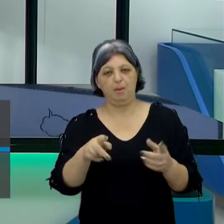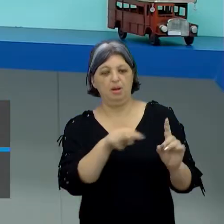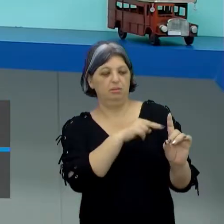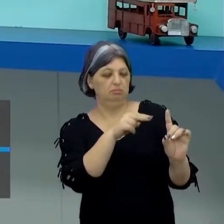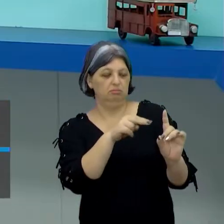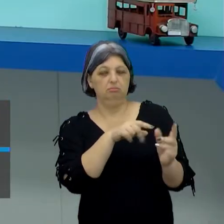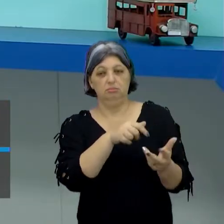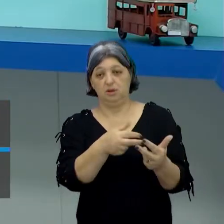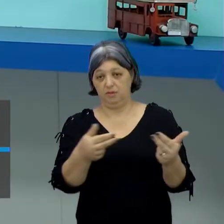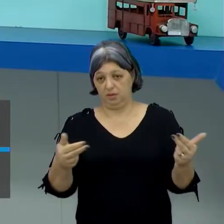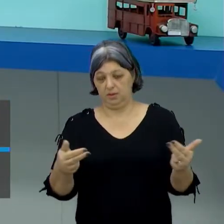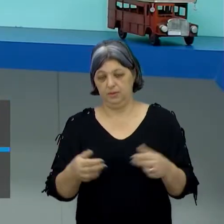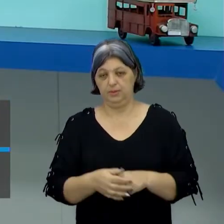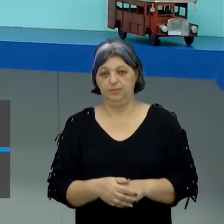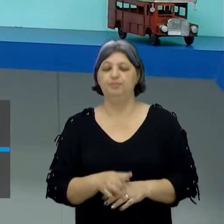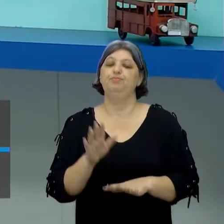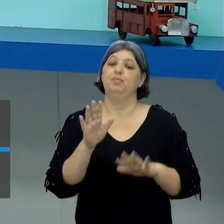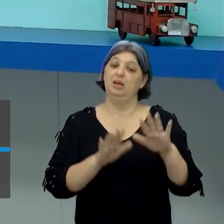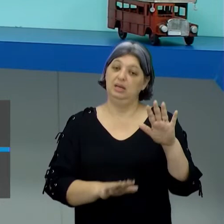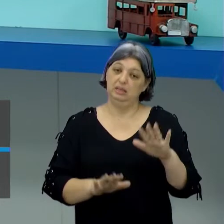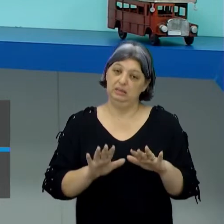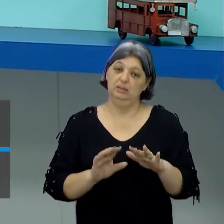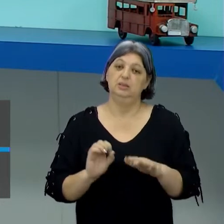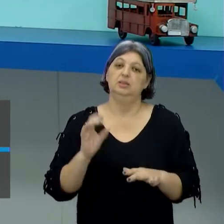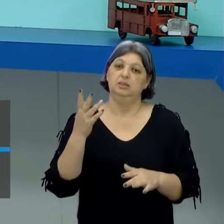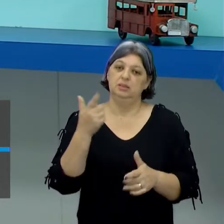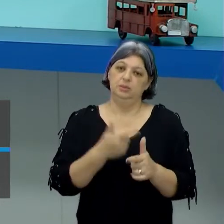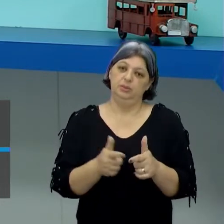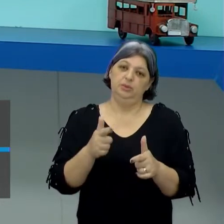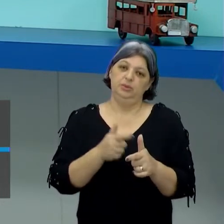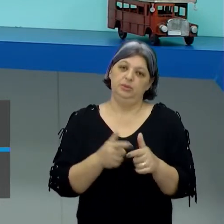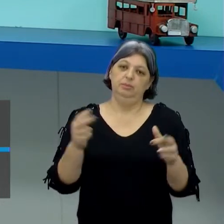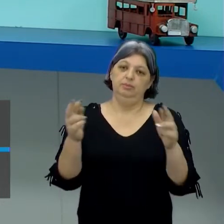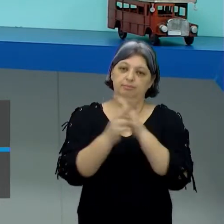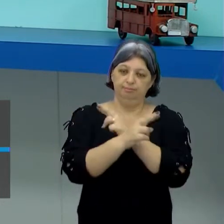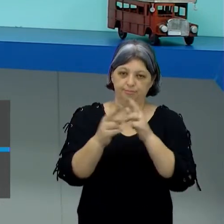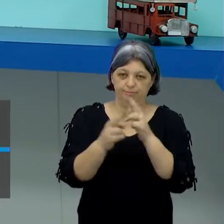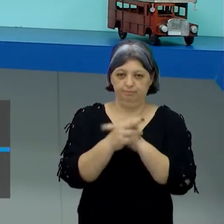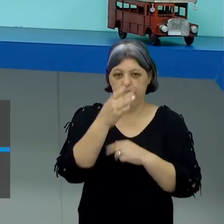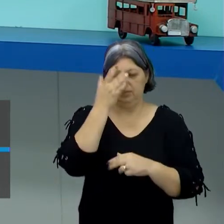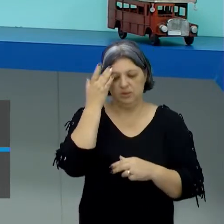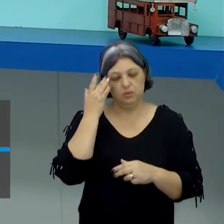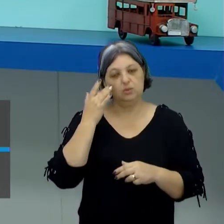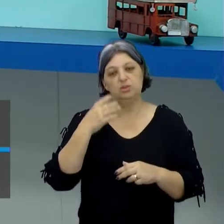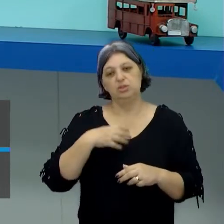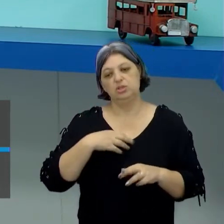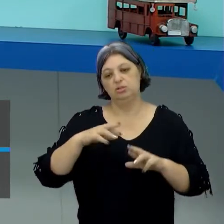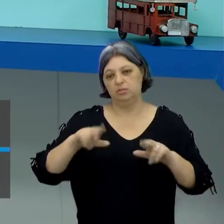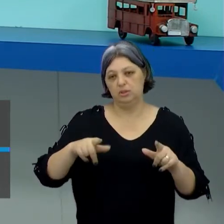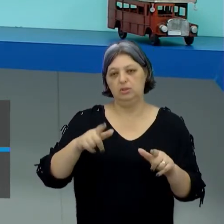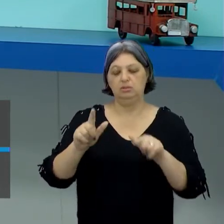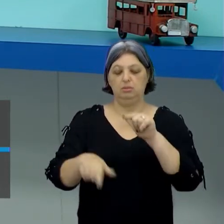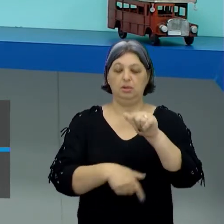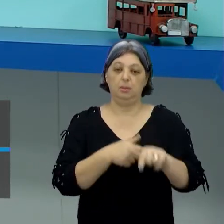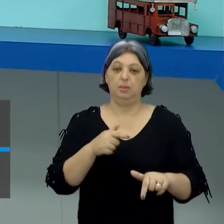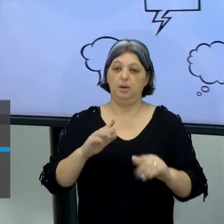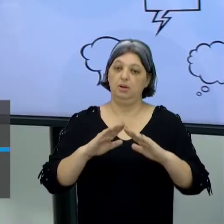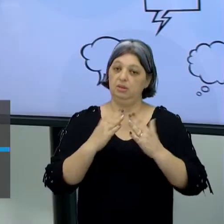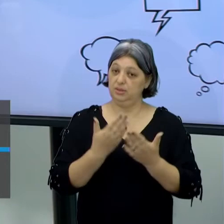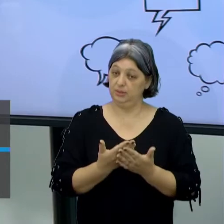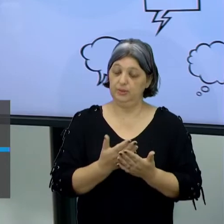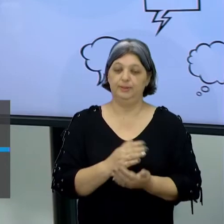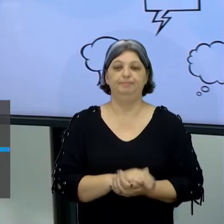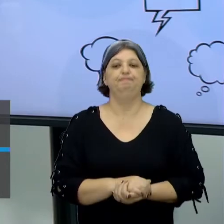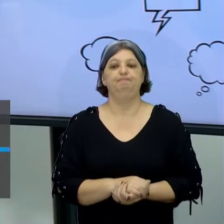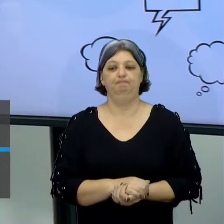isso até acaba causando um problema lá na frente, que é você se relacionar com pessoas que pensam diferente no seu trabalho, na sua escola. Isso, e uma